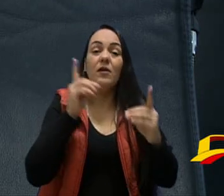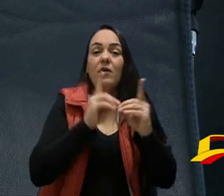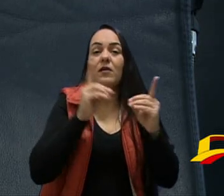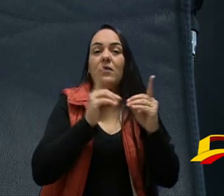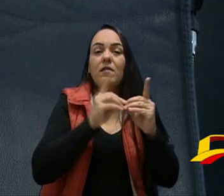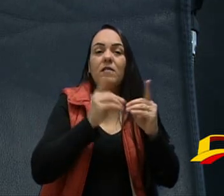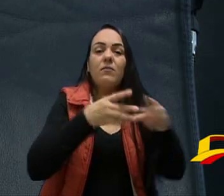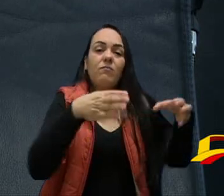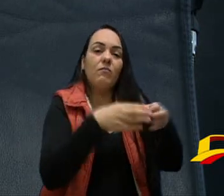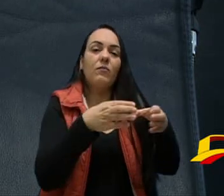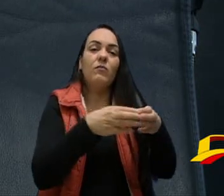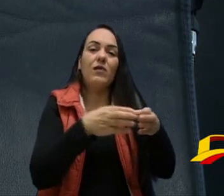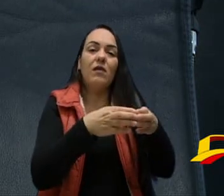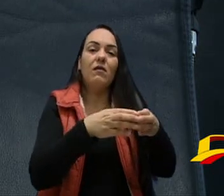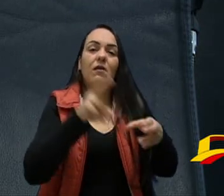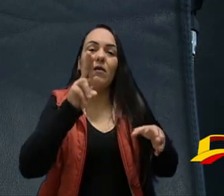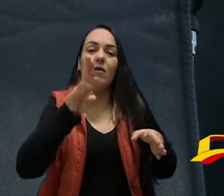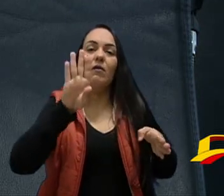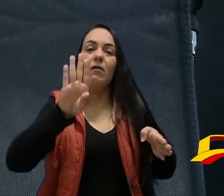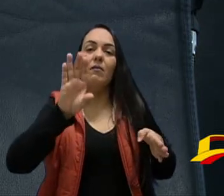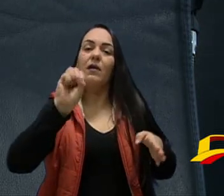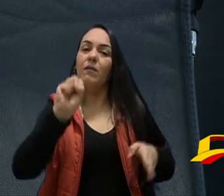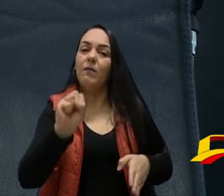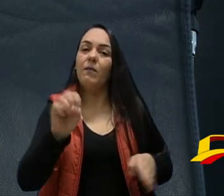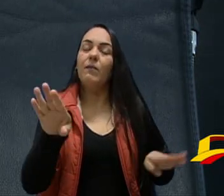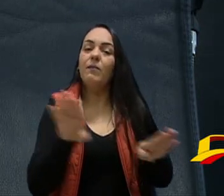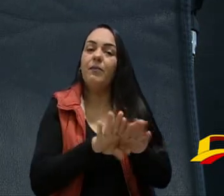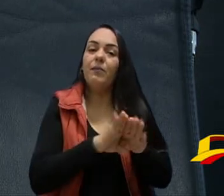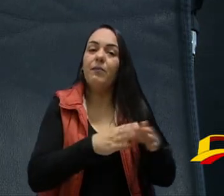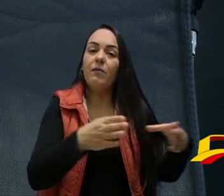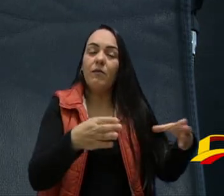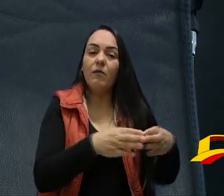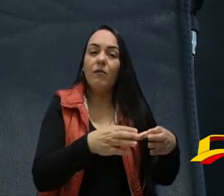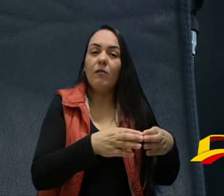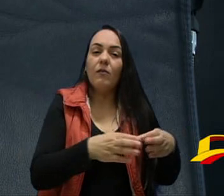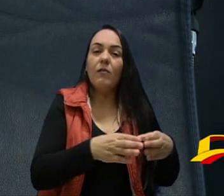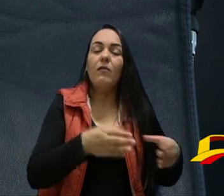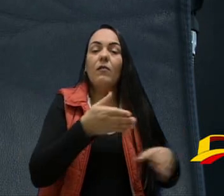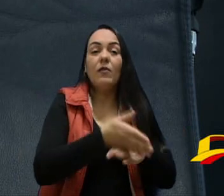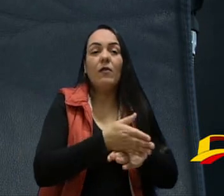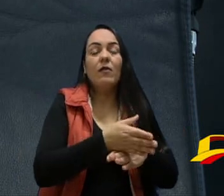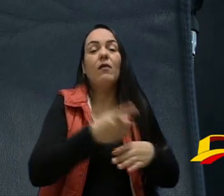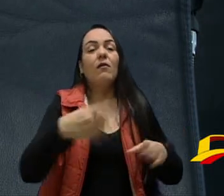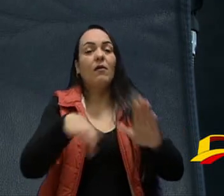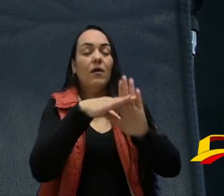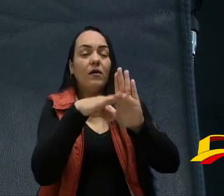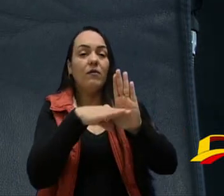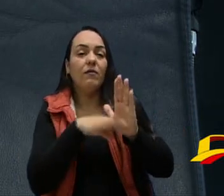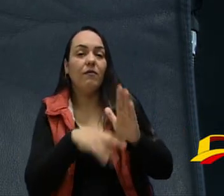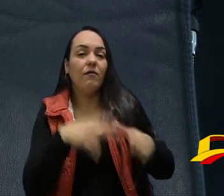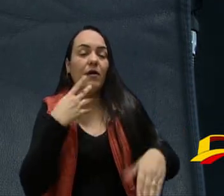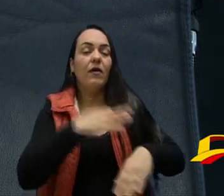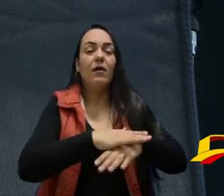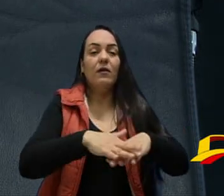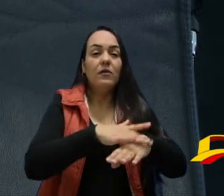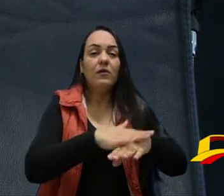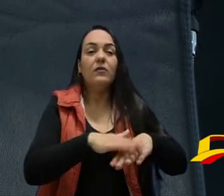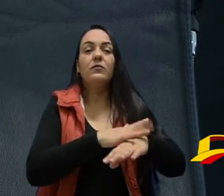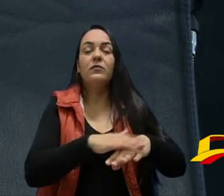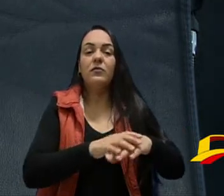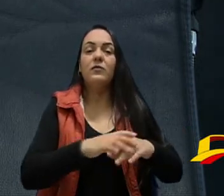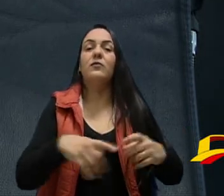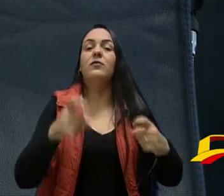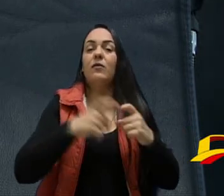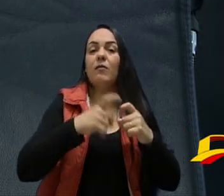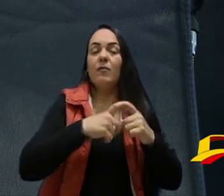por uma equipe e dentro dessa dessa dessa colhida essa classificação o concílio direcionado algumas vezes